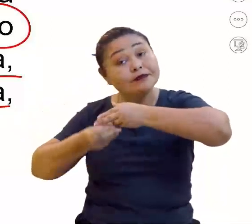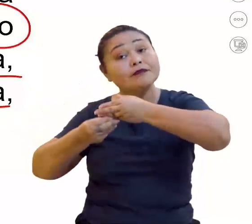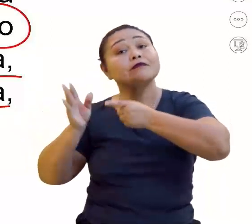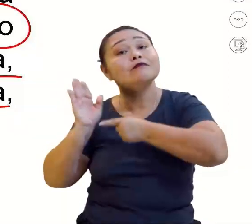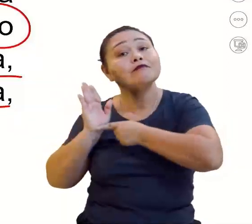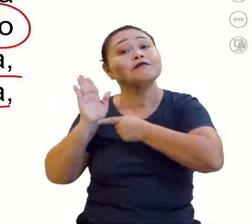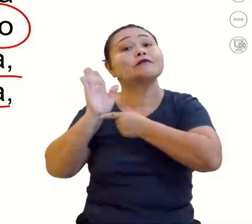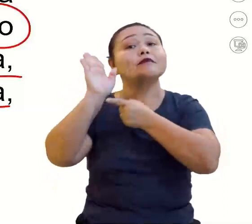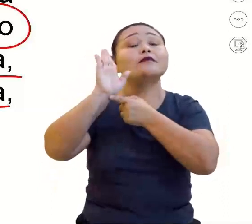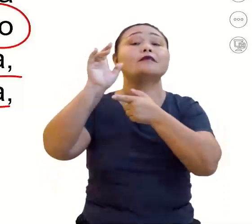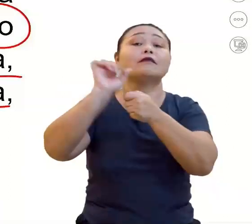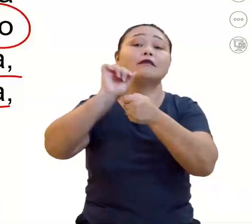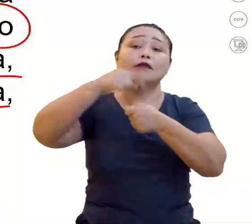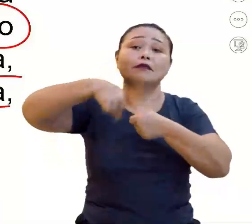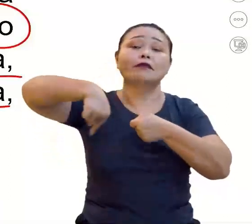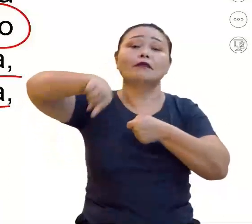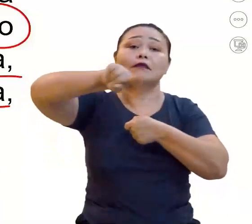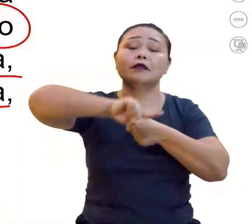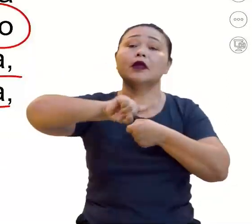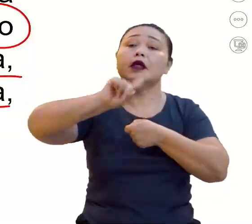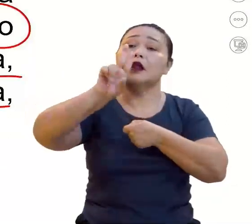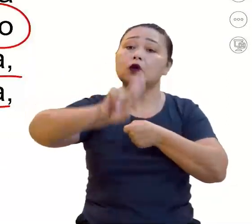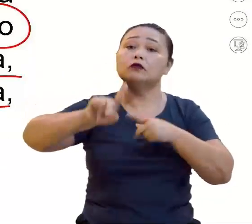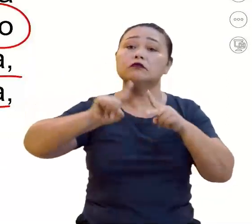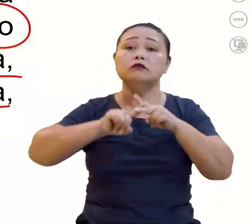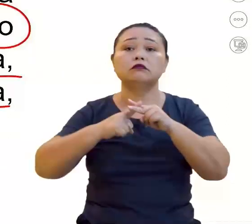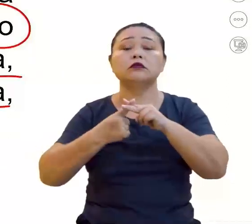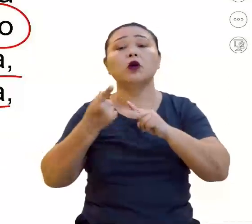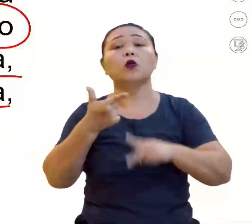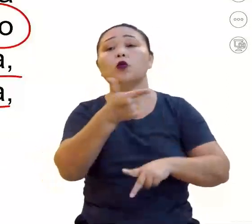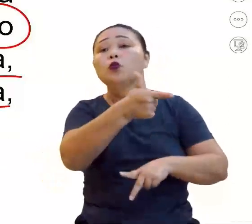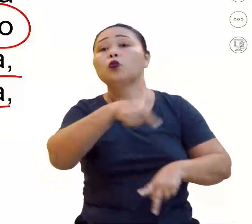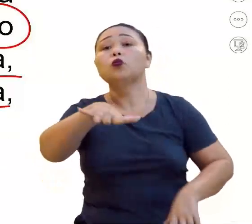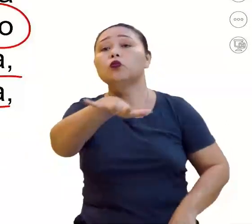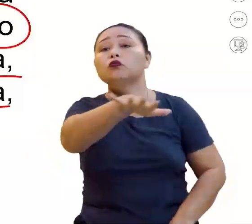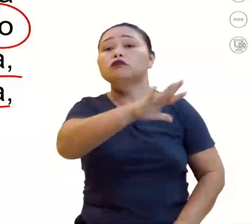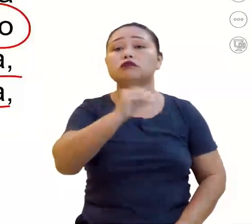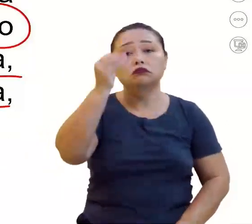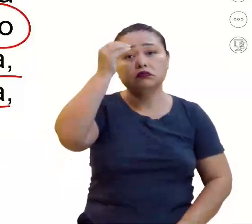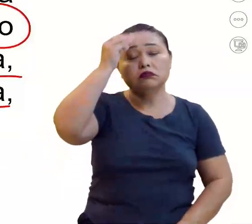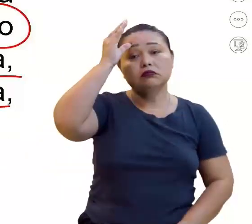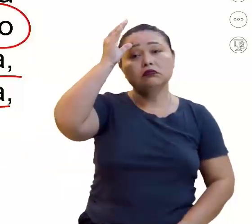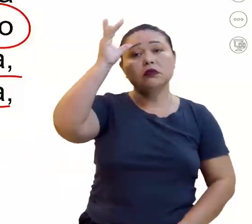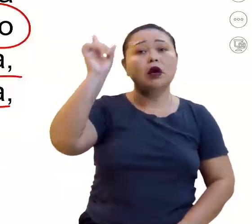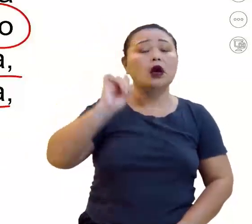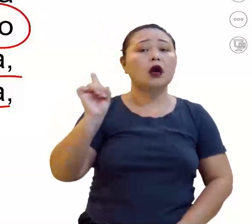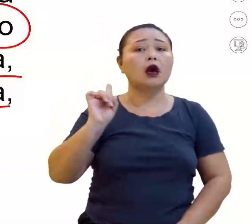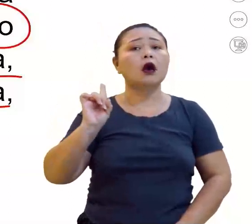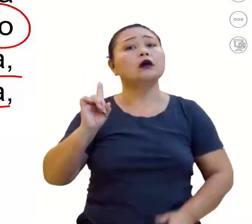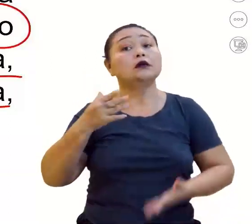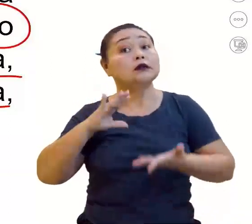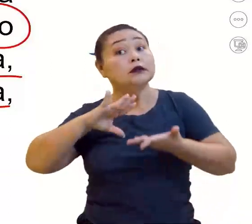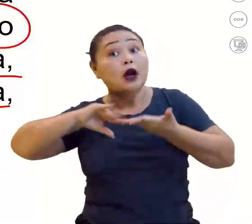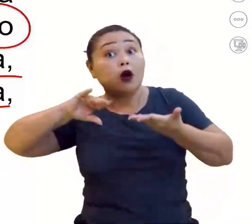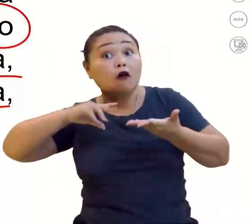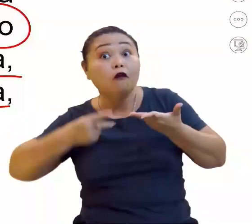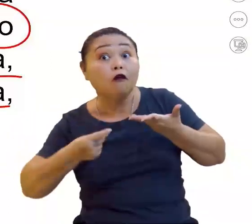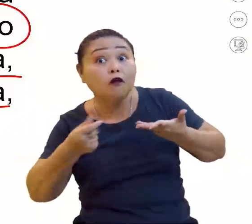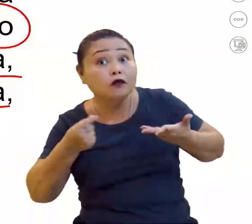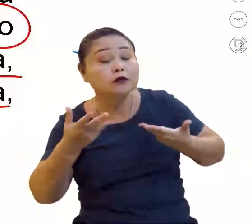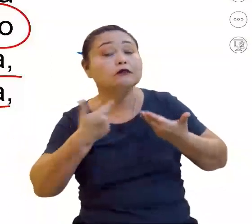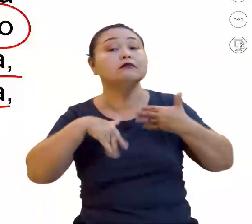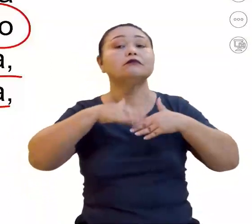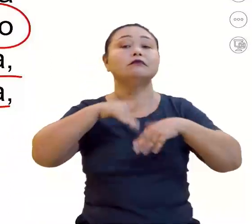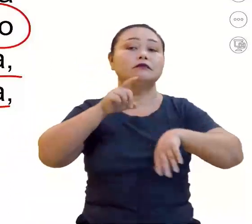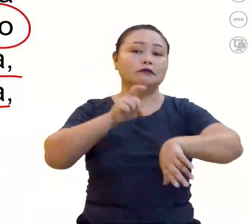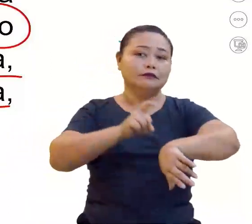ferramenta, né? Essencial para desenvolver as demais áreas do conhecimento. Então, não adianta querer fugir da matemática, que ela vai te pegar de jeito em algum